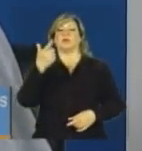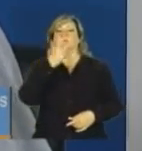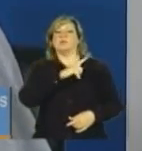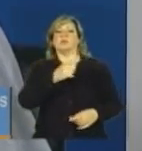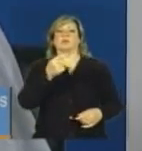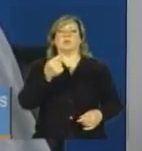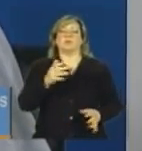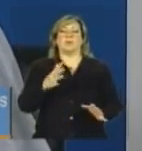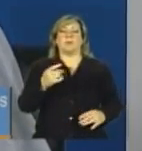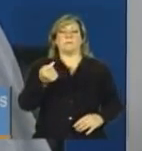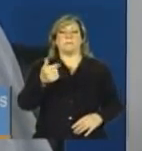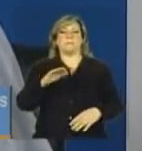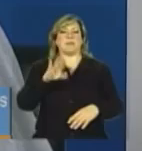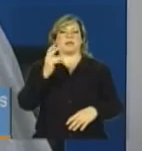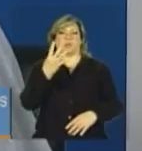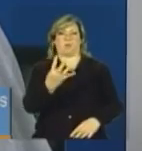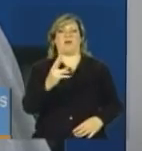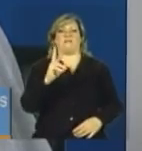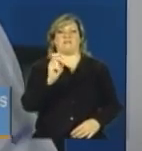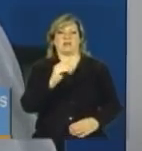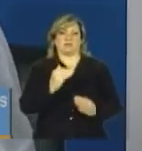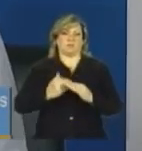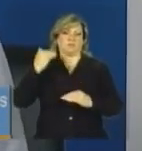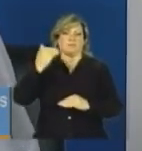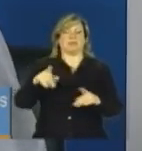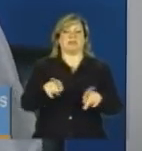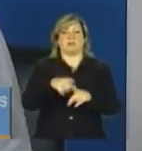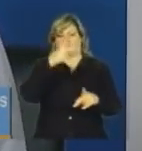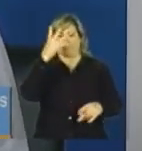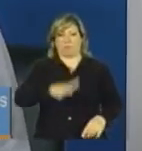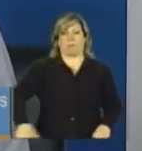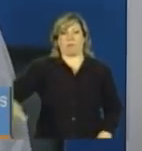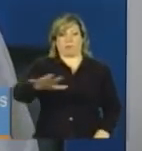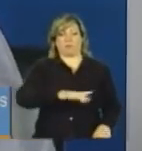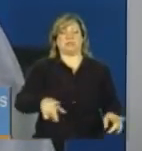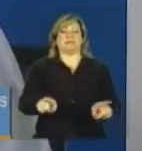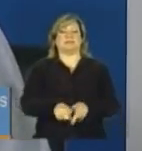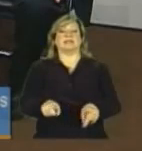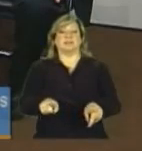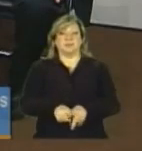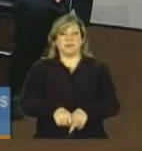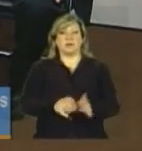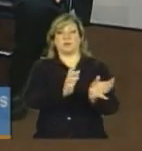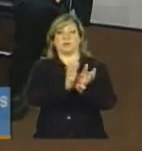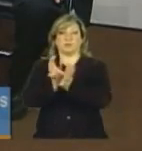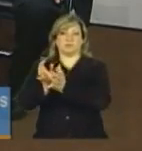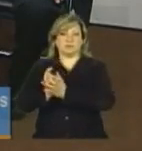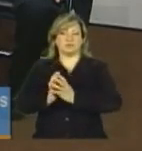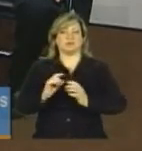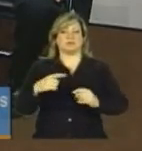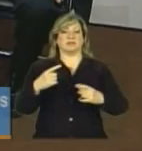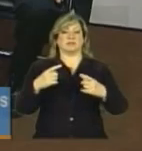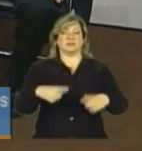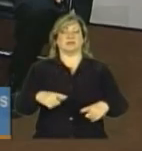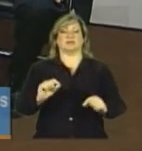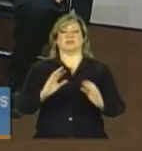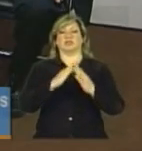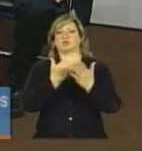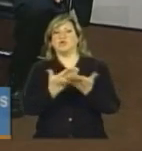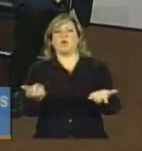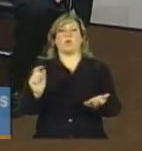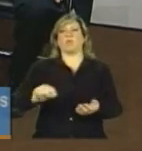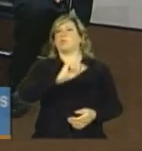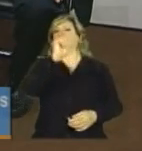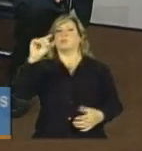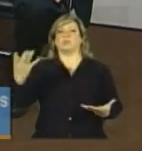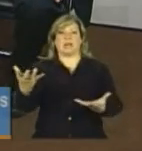quase mais de quatro vezes, né, no público e também do outro parte das entidades que recebem, né, cerca de